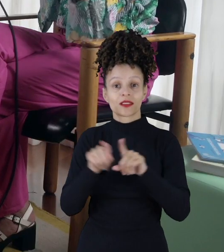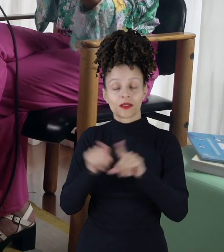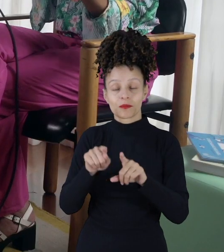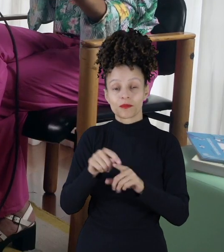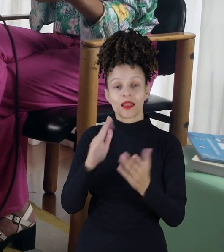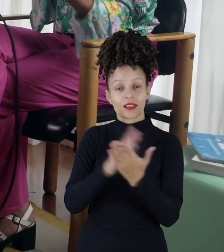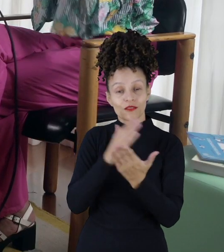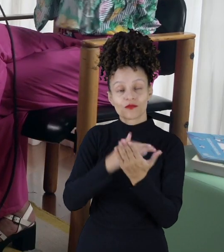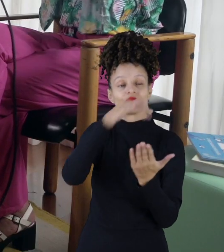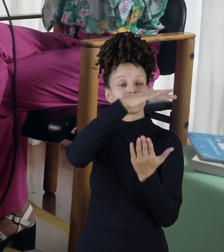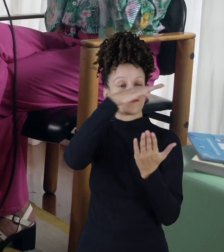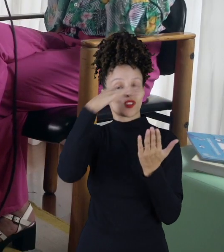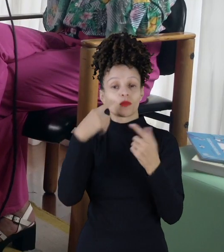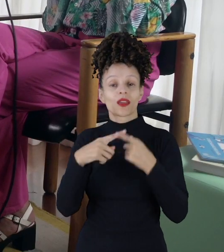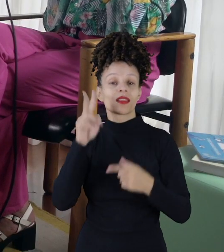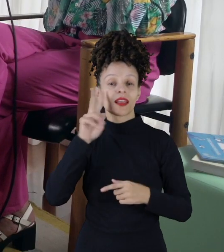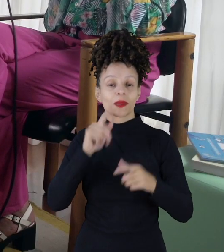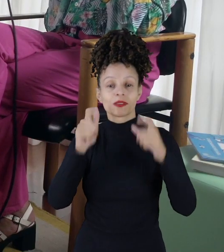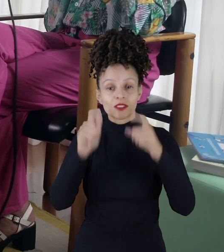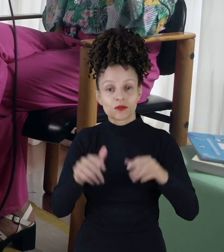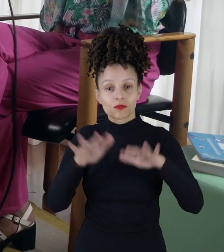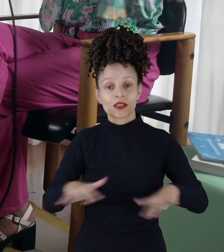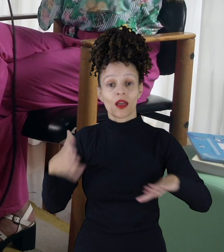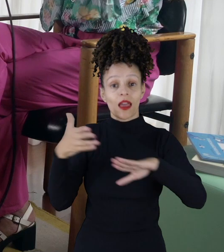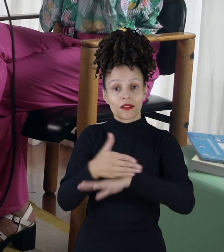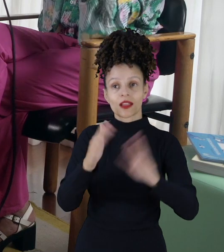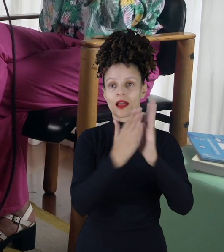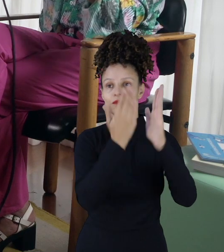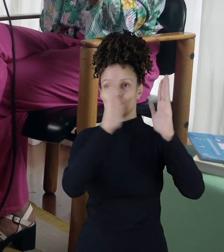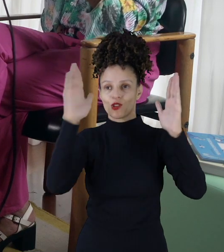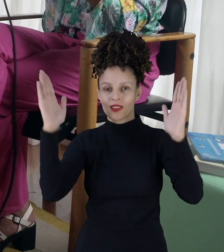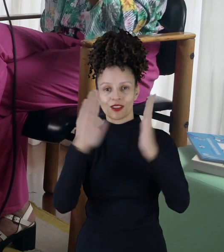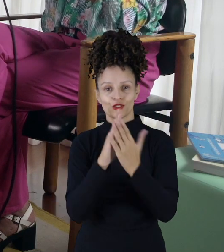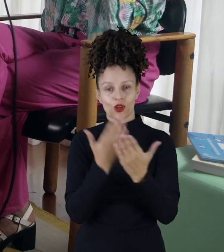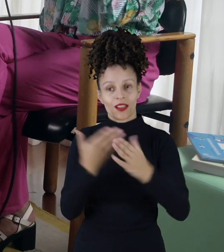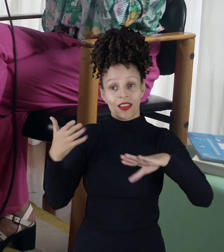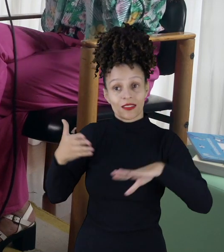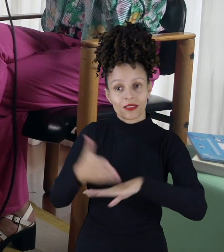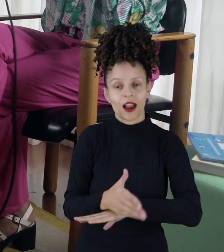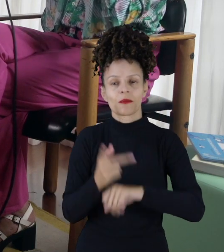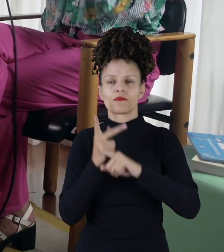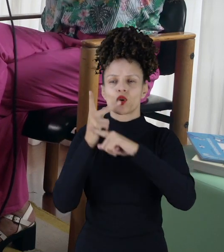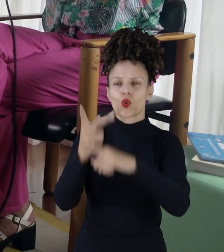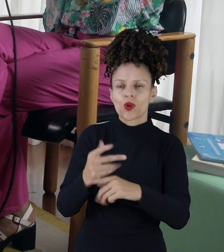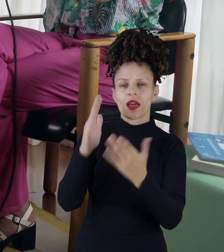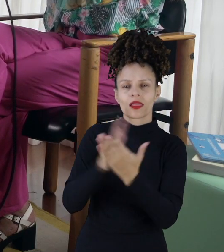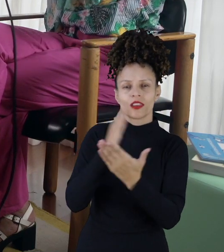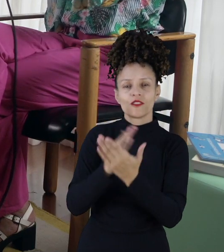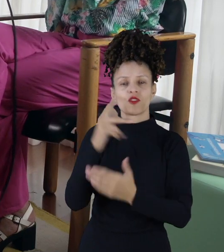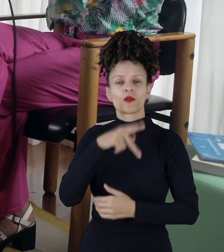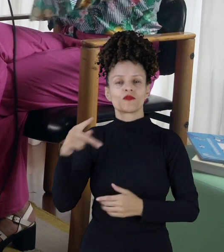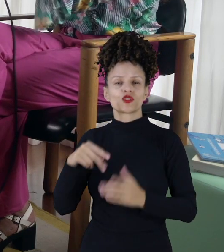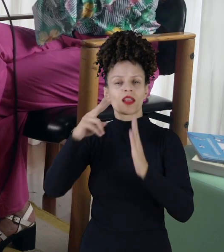ainda tá cheirando o livro porque lembra desse espaço, de entrar na biblioteca da escola e E aí procurar o